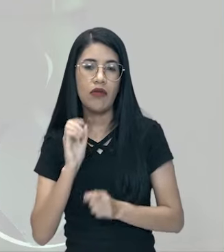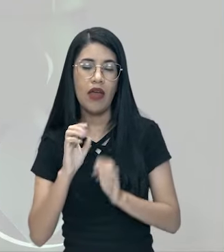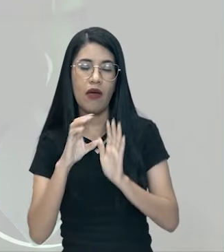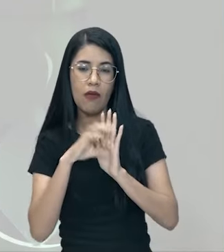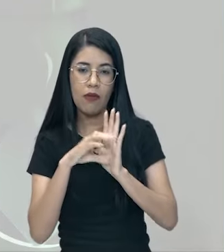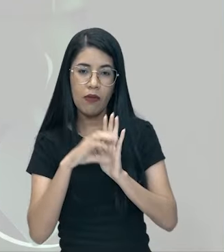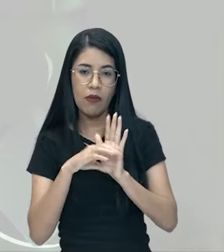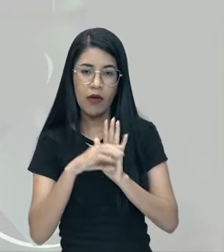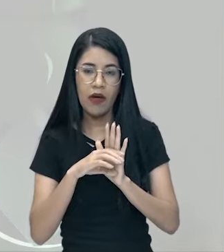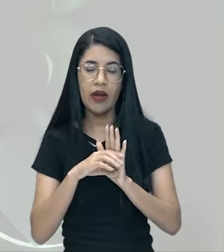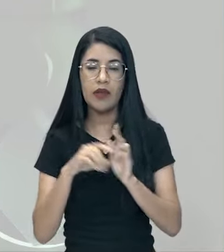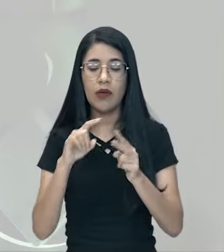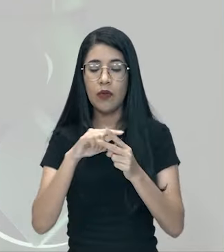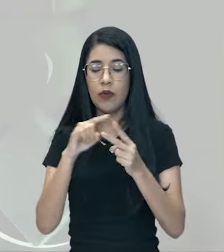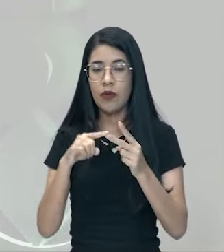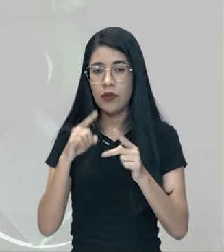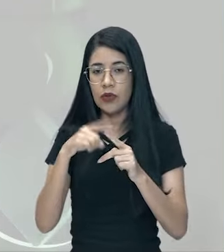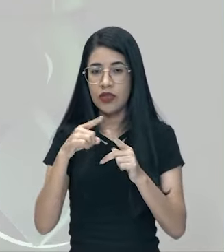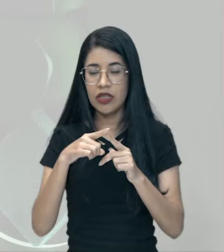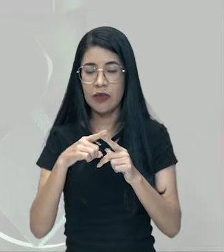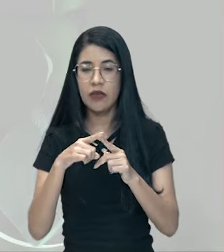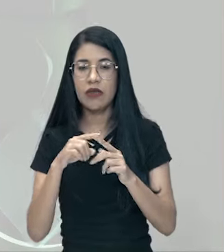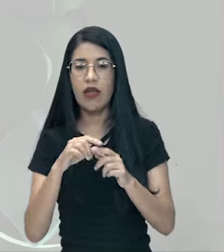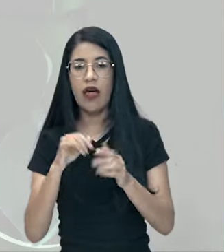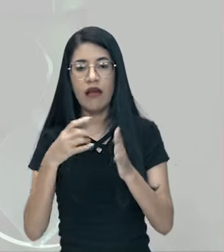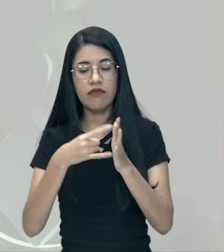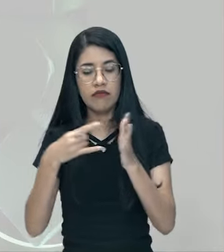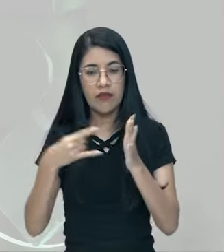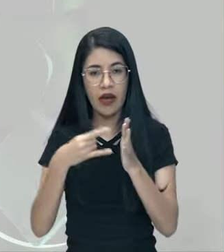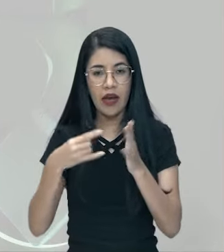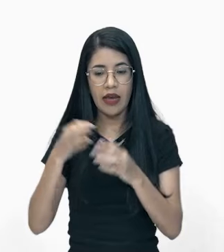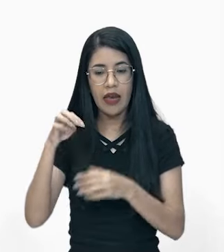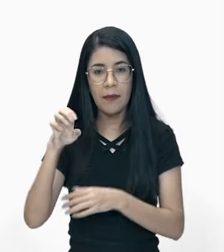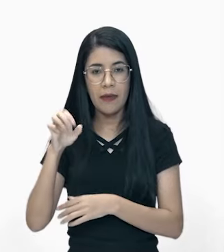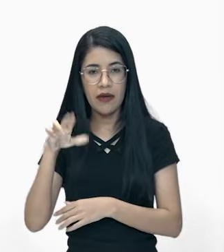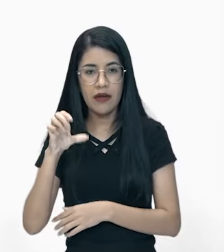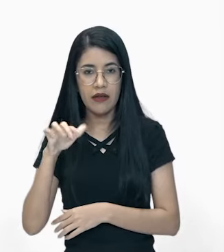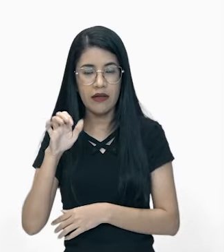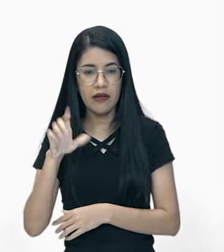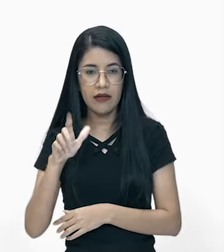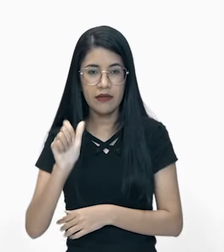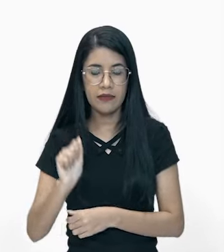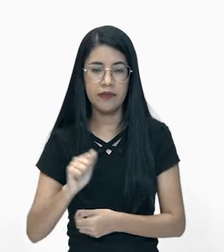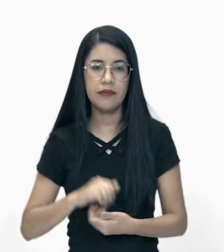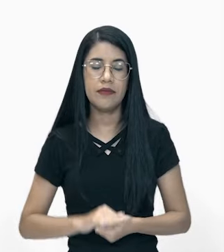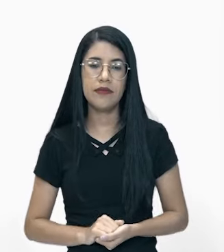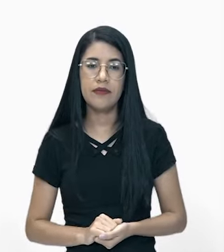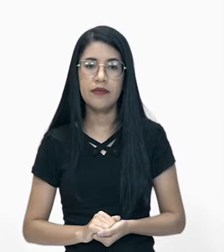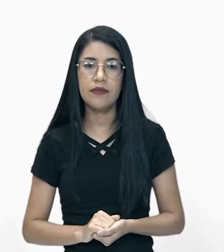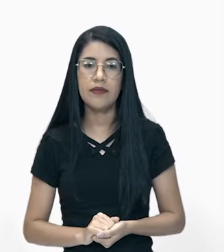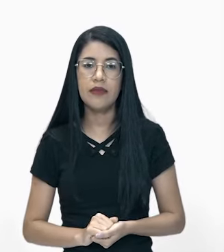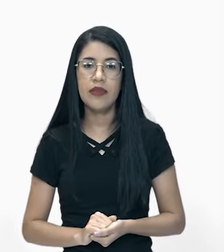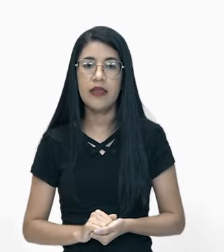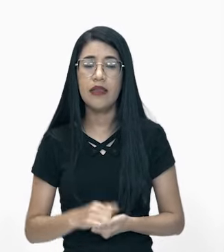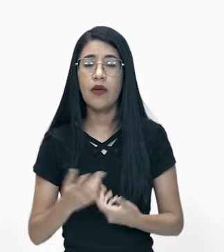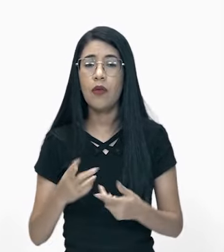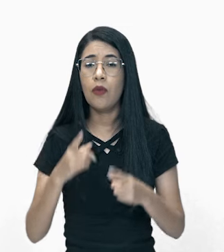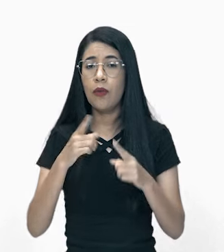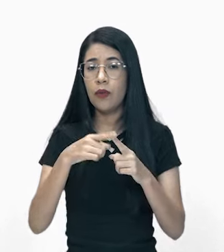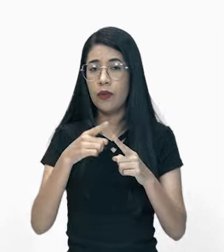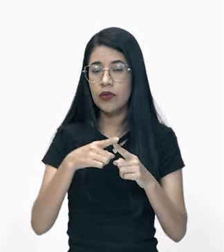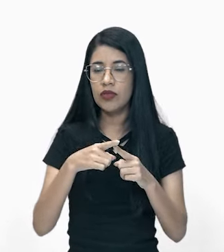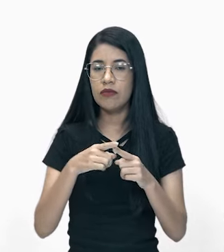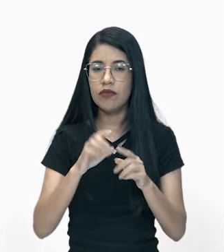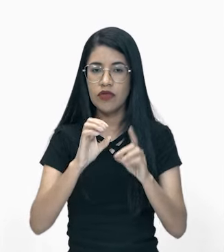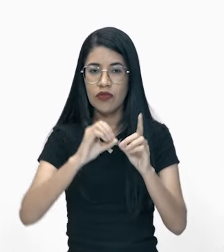onda mecânica e onda eletromagnética. Vamos lá. Olha lá, natureza das